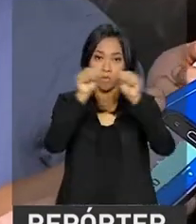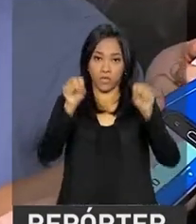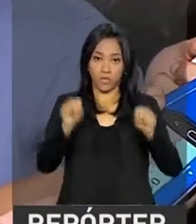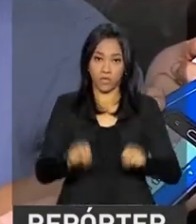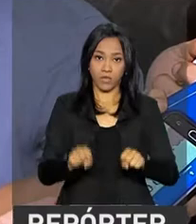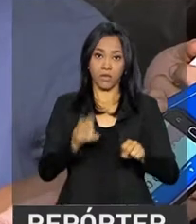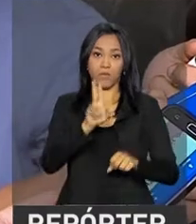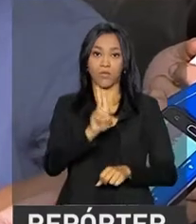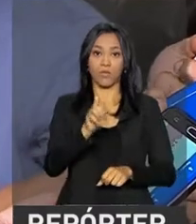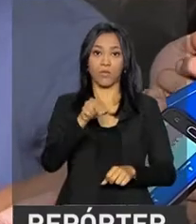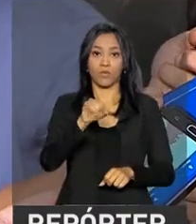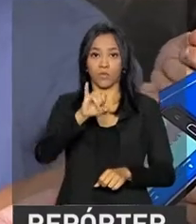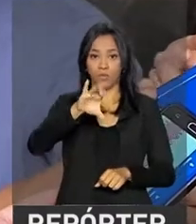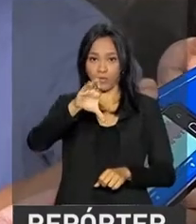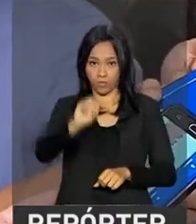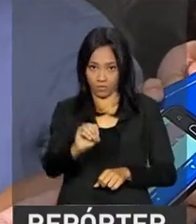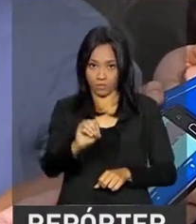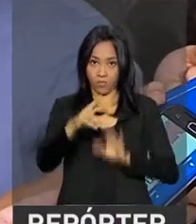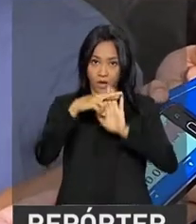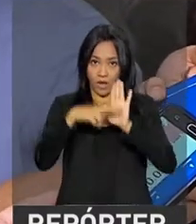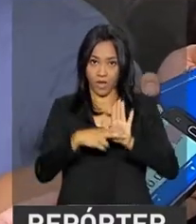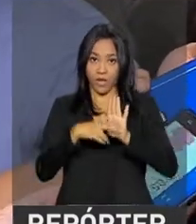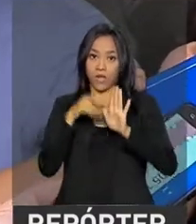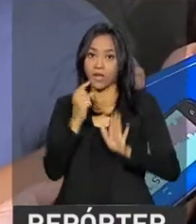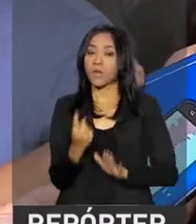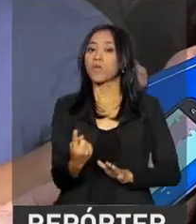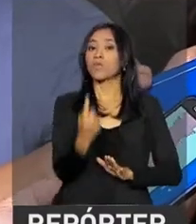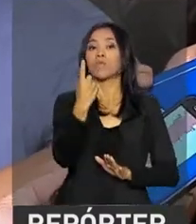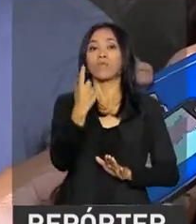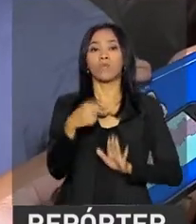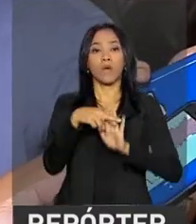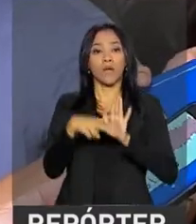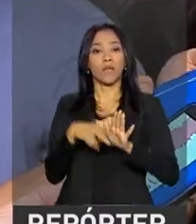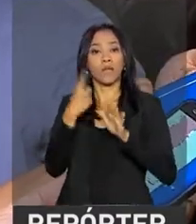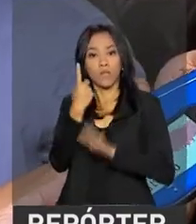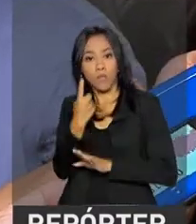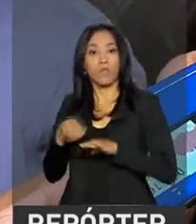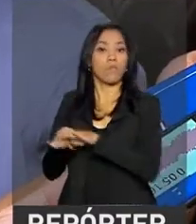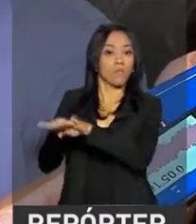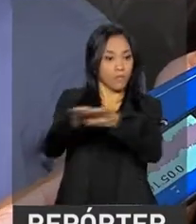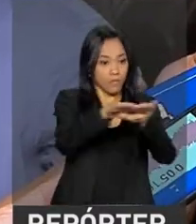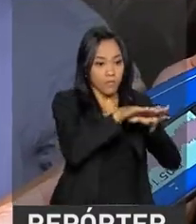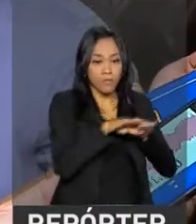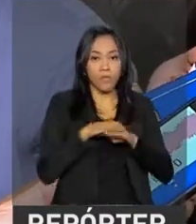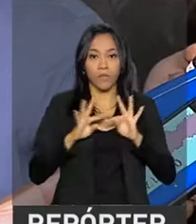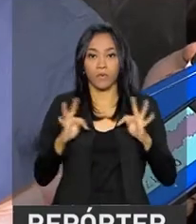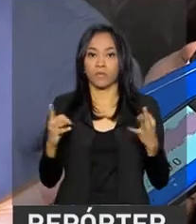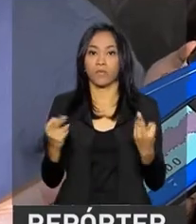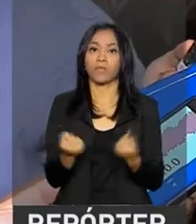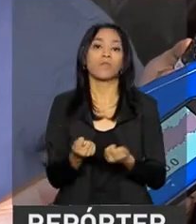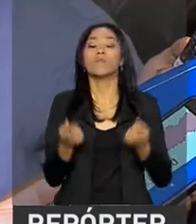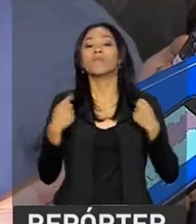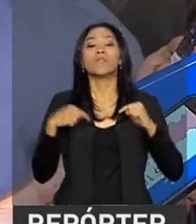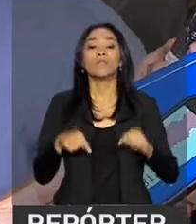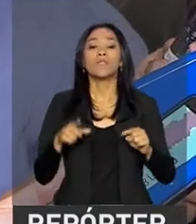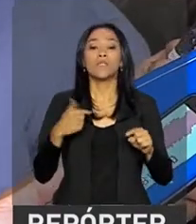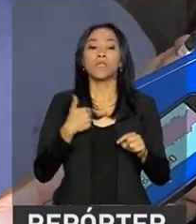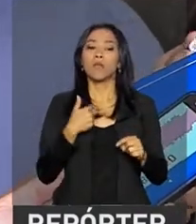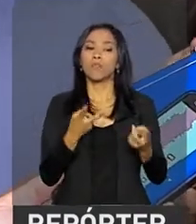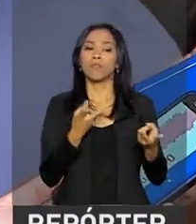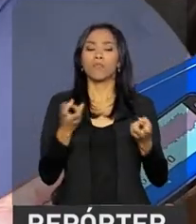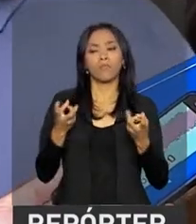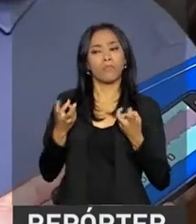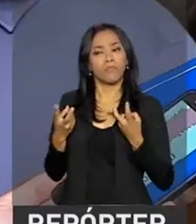exitosa. Eu tenho afirmado aqui há um bom tempo, que sinto nos parlamentares já